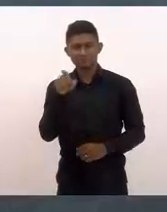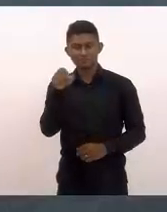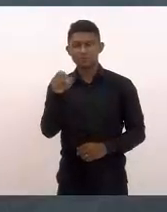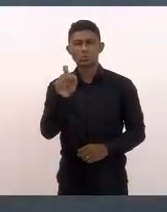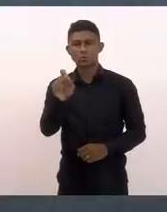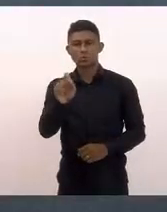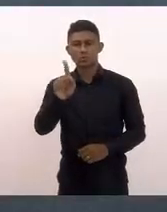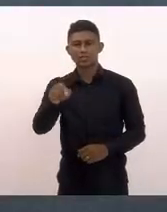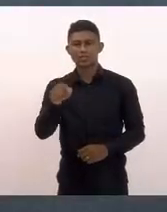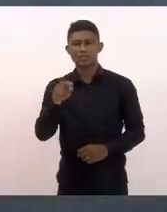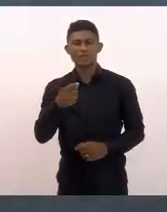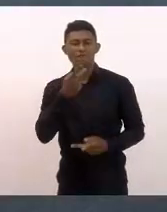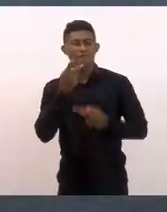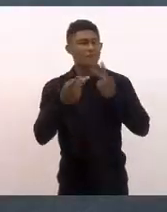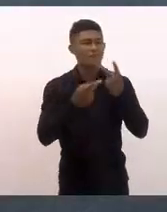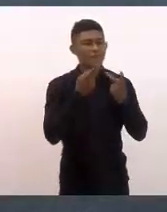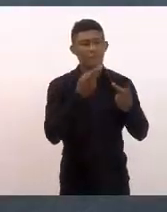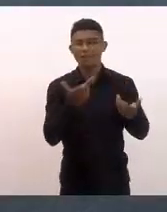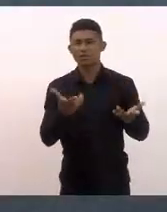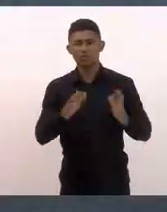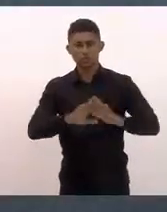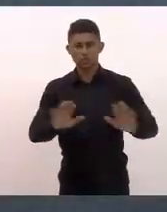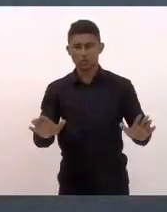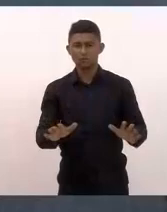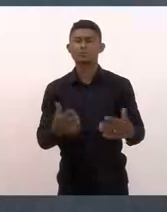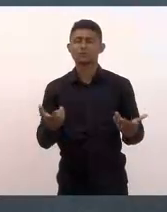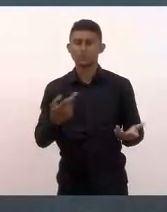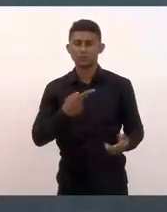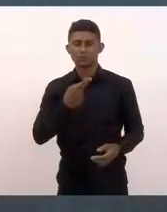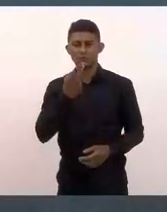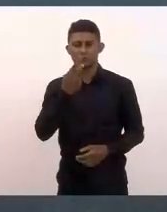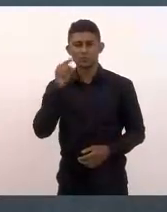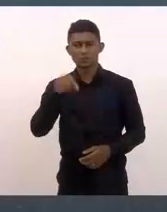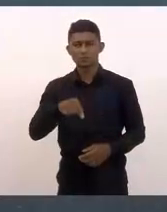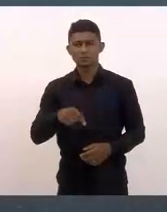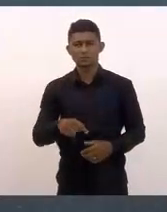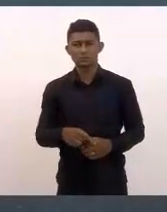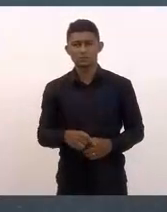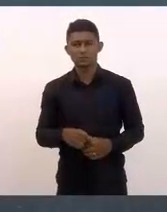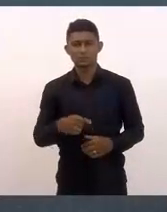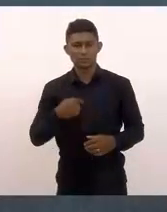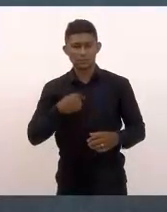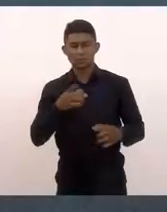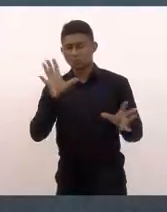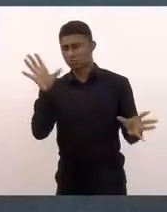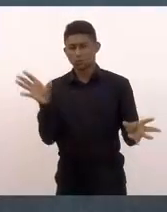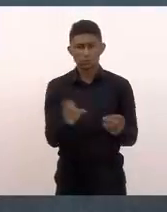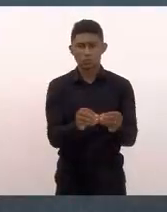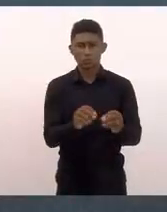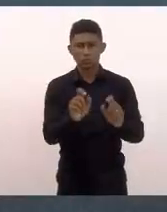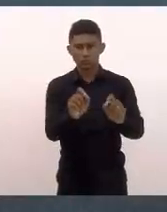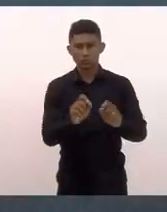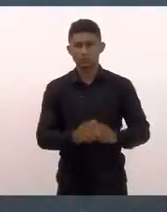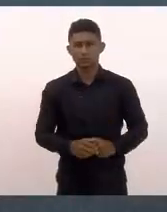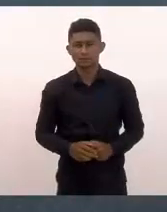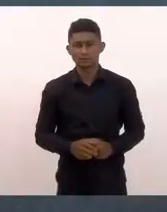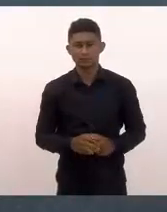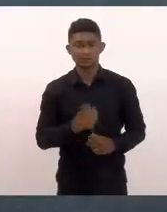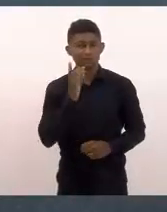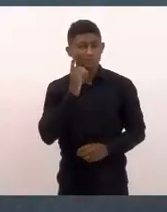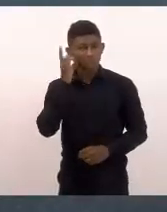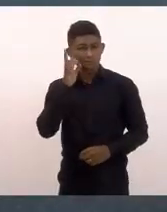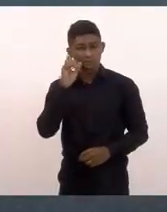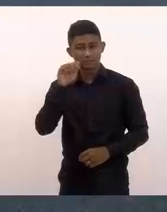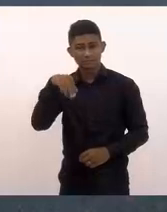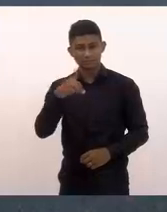de papagaio de pirata. E eu estou dizendo isso pra aqui... Para concluir, por favor, deputado. Vou concluir, reafirmando. Deputado André